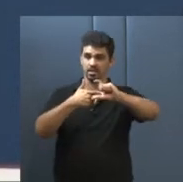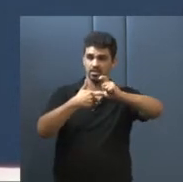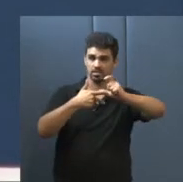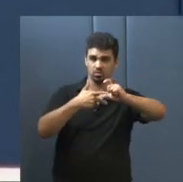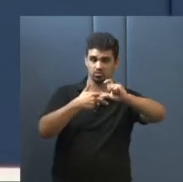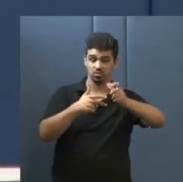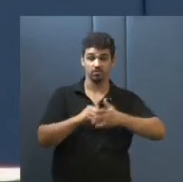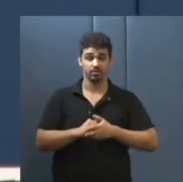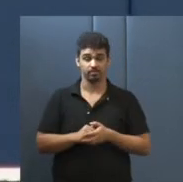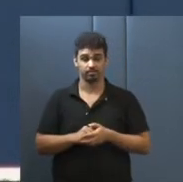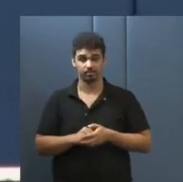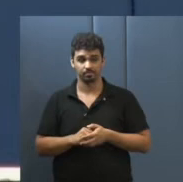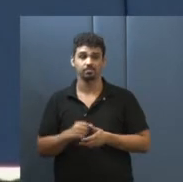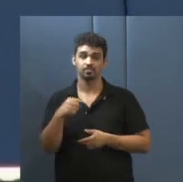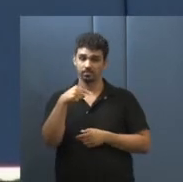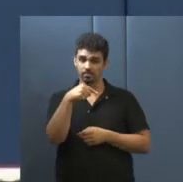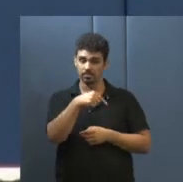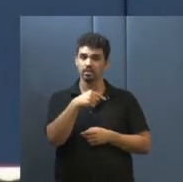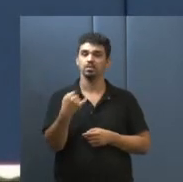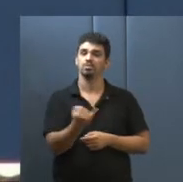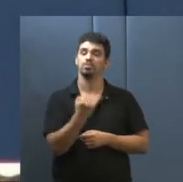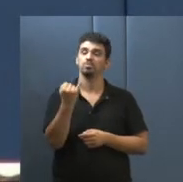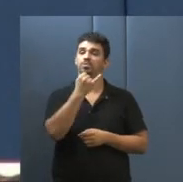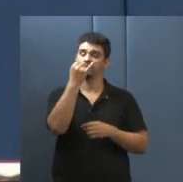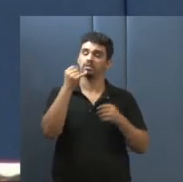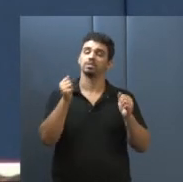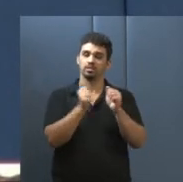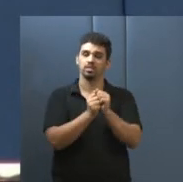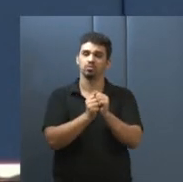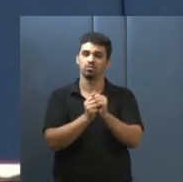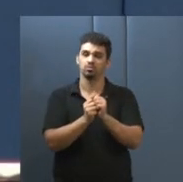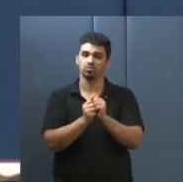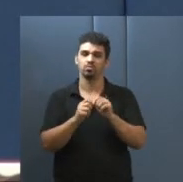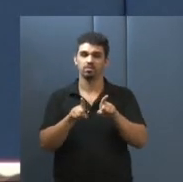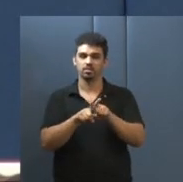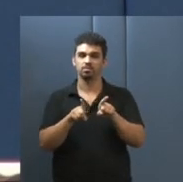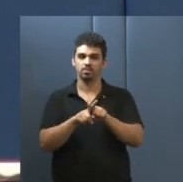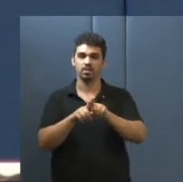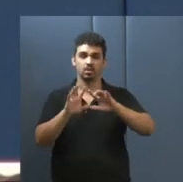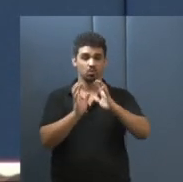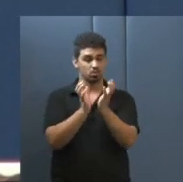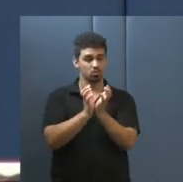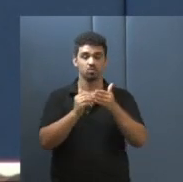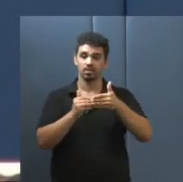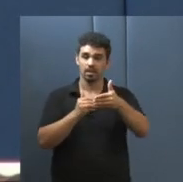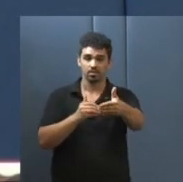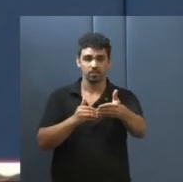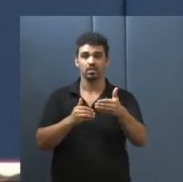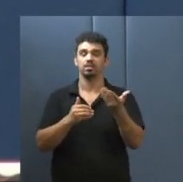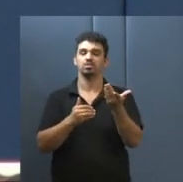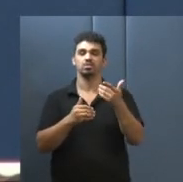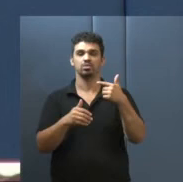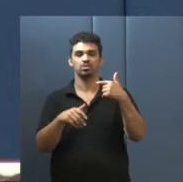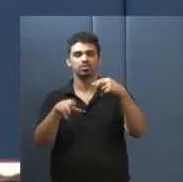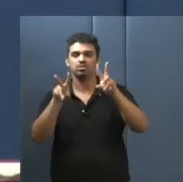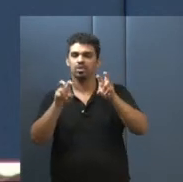pública e privada é um dos braços da nossa atuação, mas a gente também está à frente da coordenação de assuntos